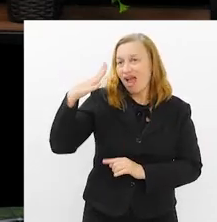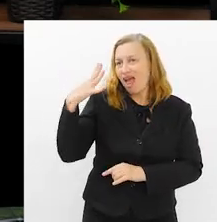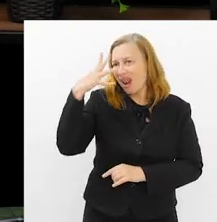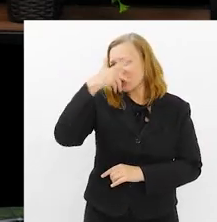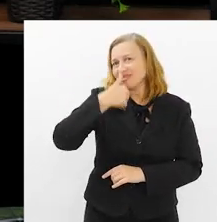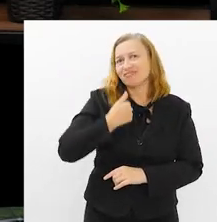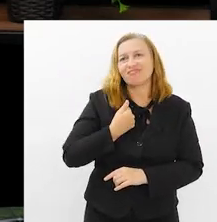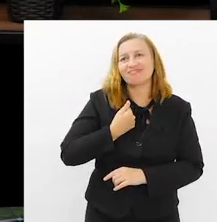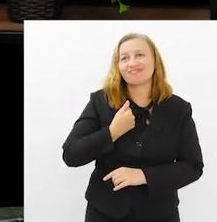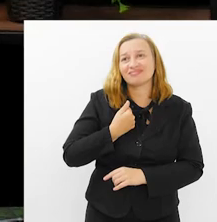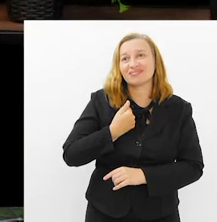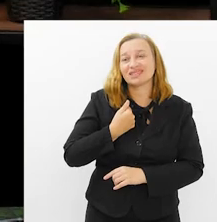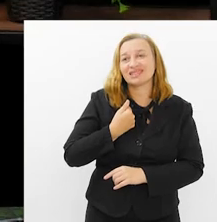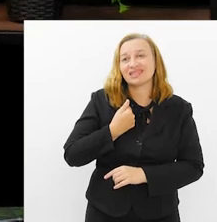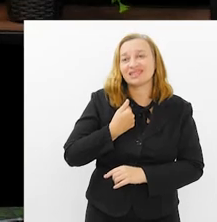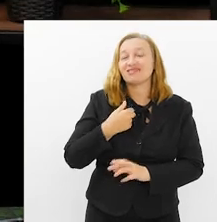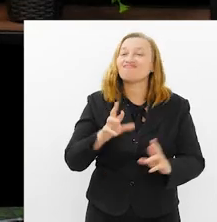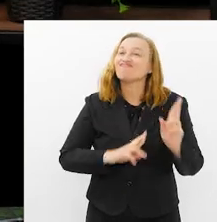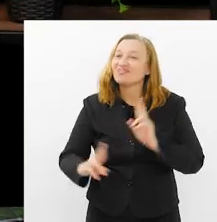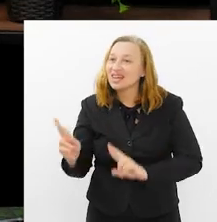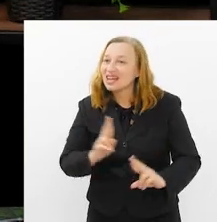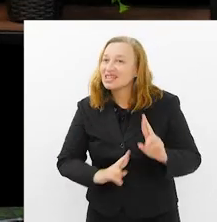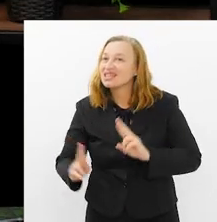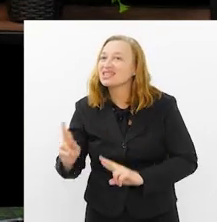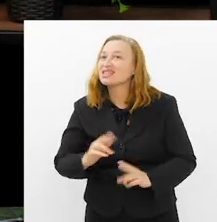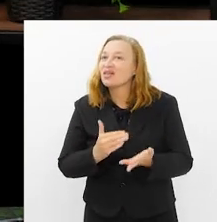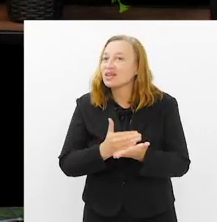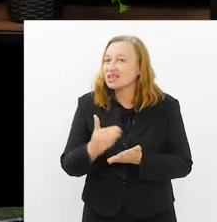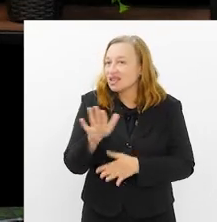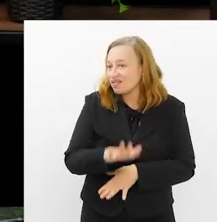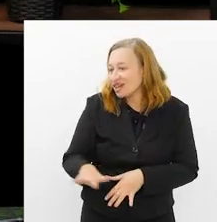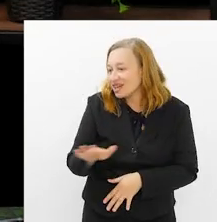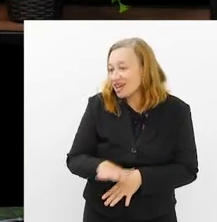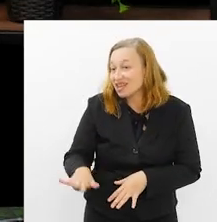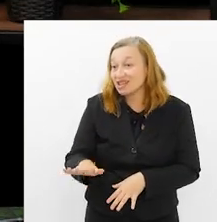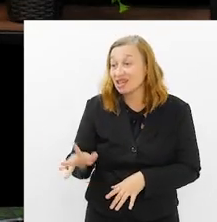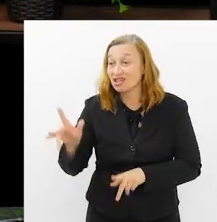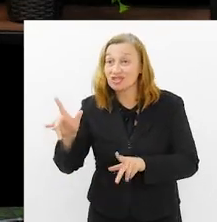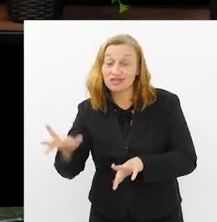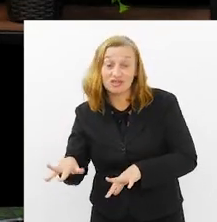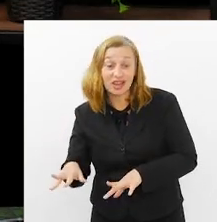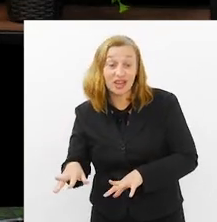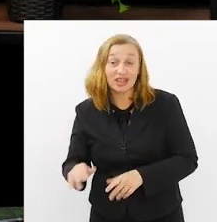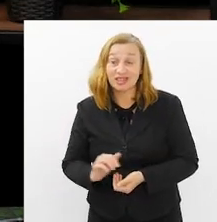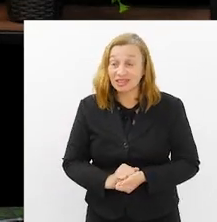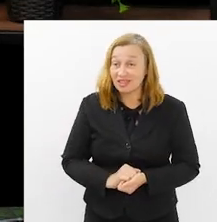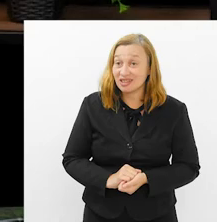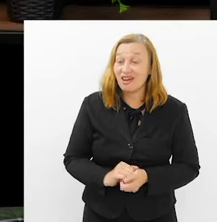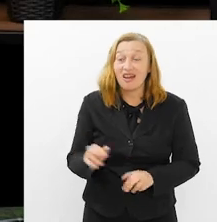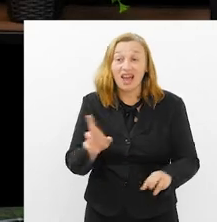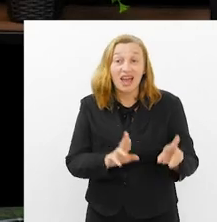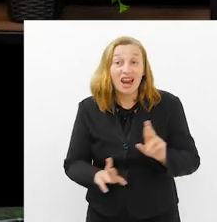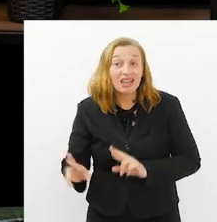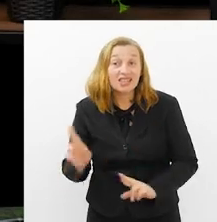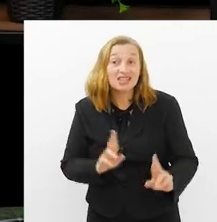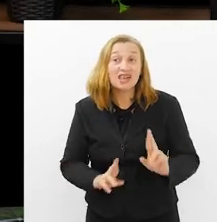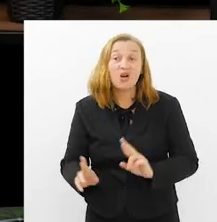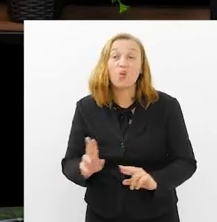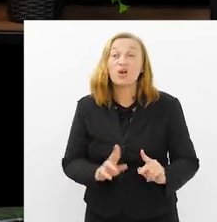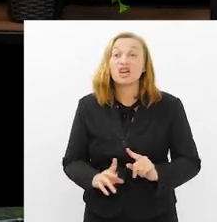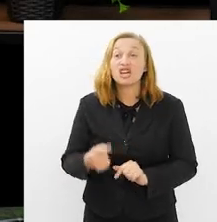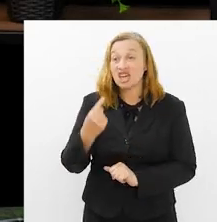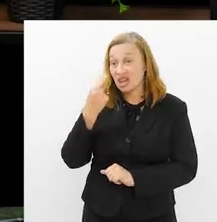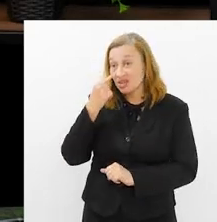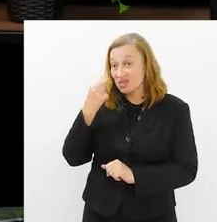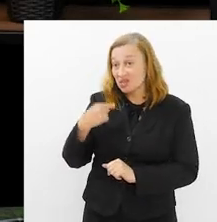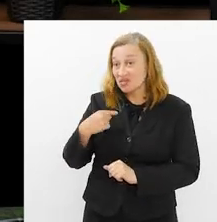chegarem à idade adulta. É muito bonito, estabelecer uma relação inicialmente com uma criança diferente. É uma relação